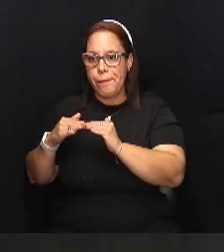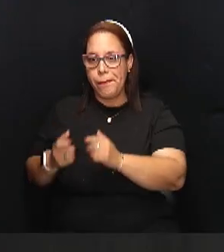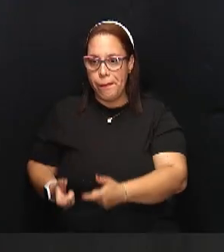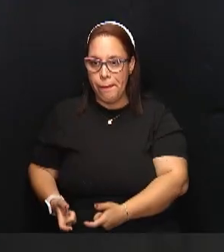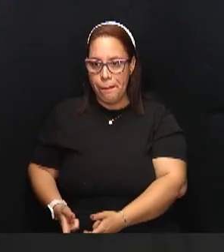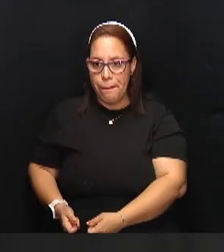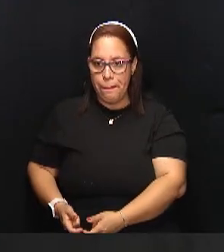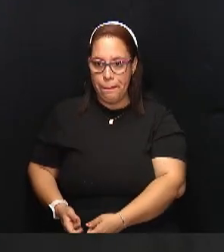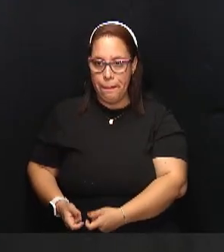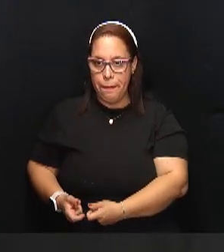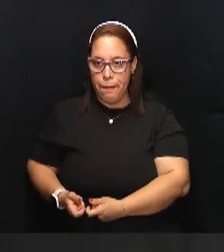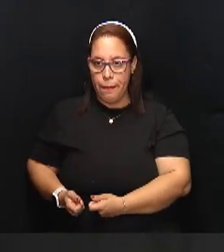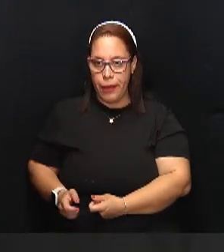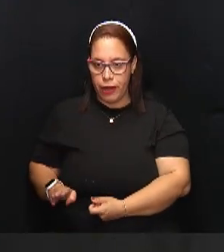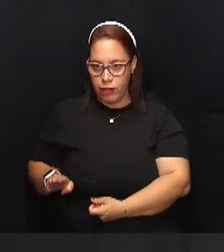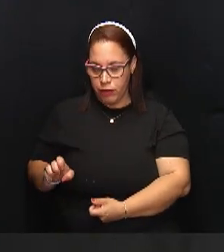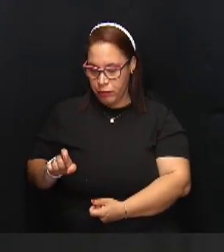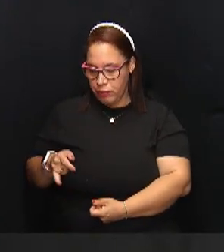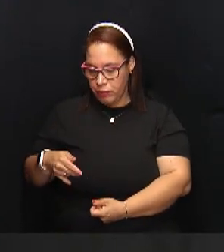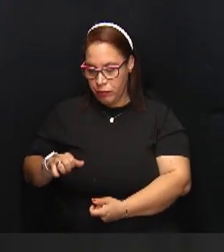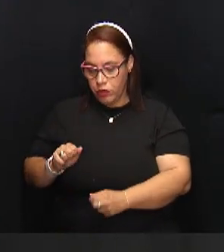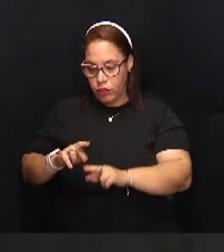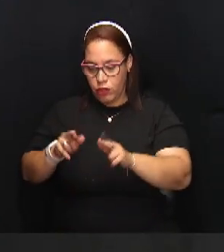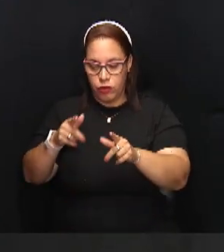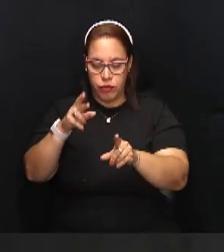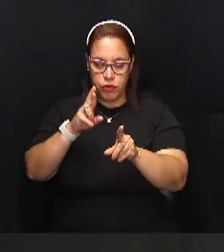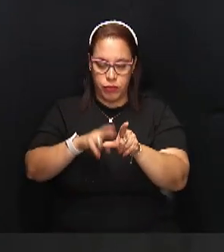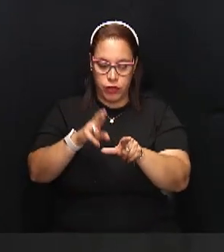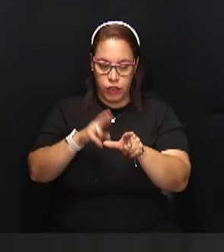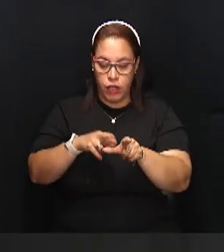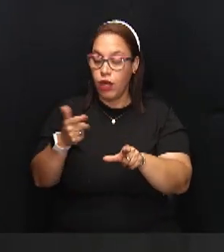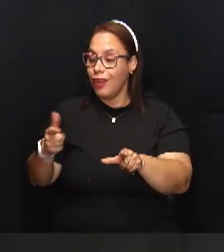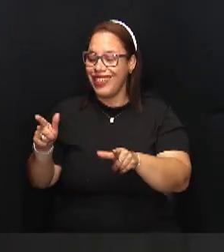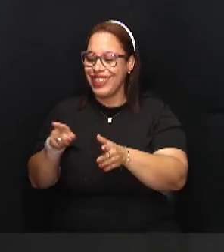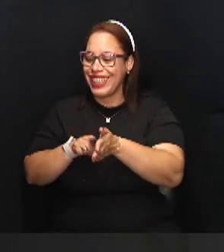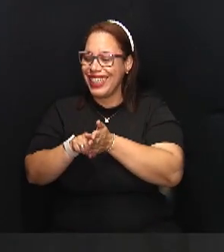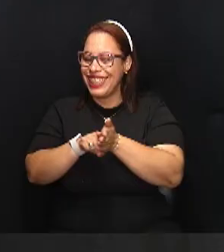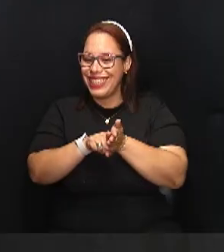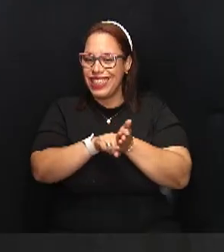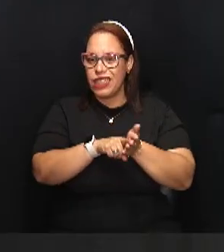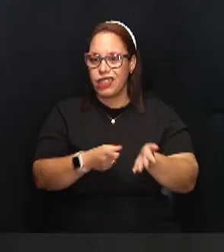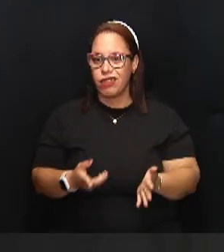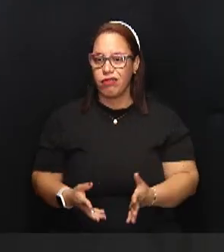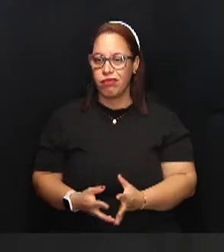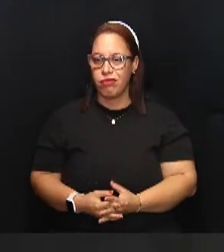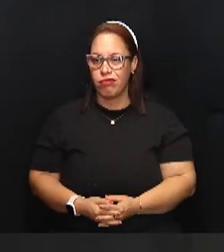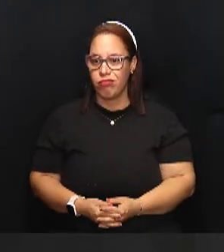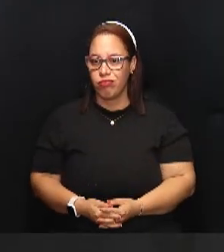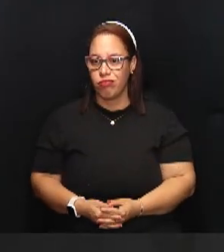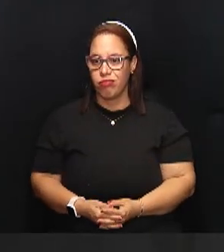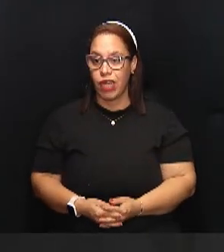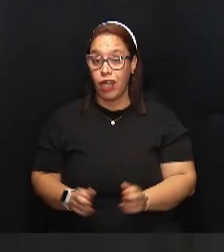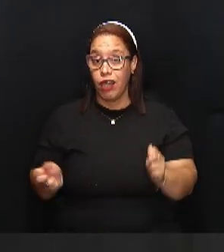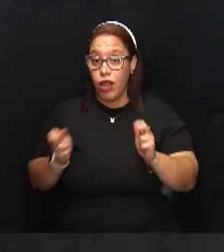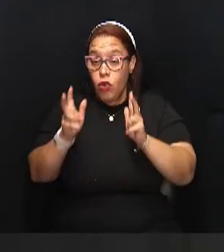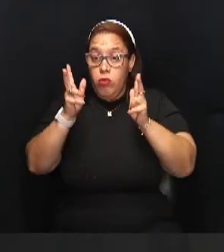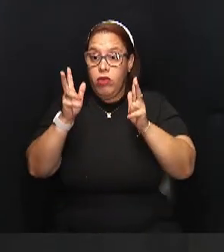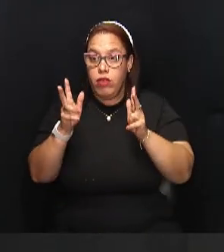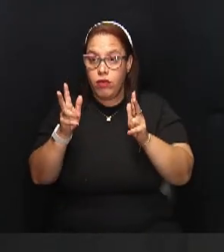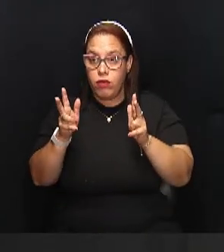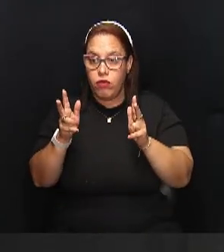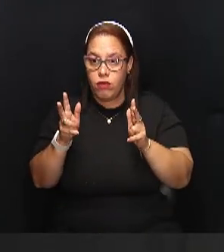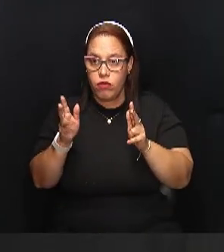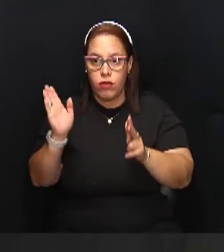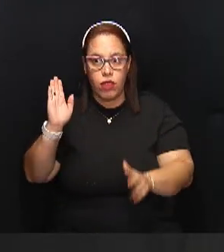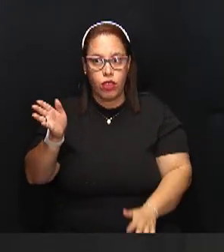bexiga, diferentemente do câncer de próstata, você não tem rastreamento, né? Então, você muitas vezes tem algum sinal ali e às